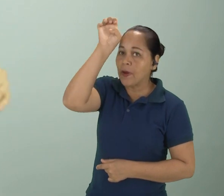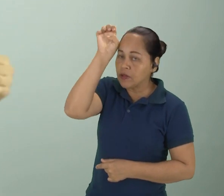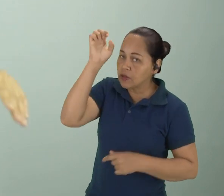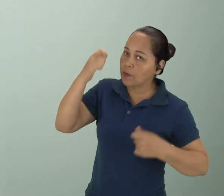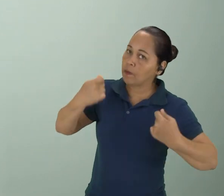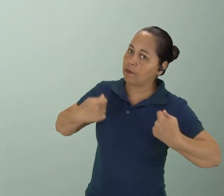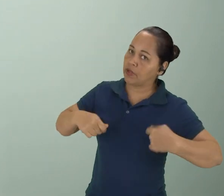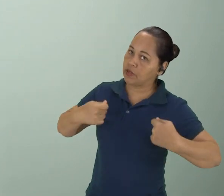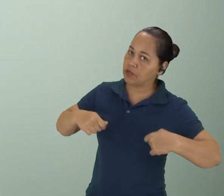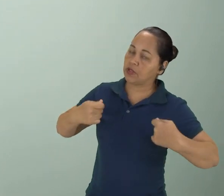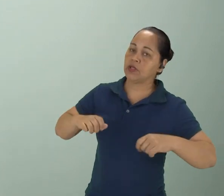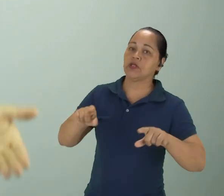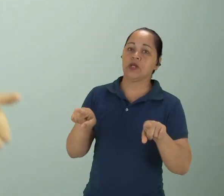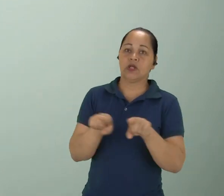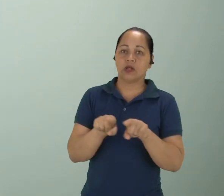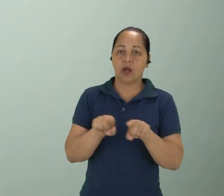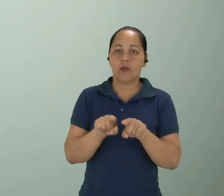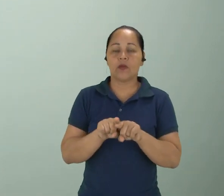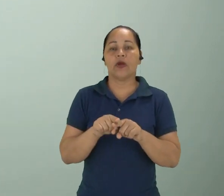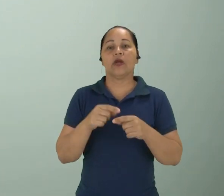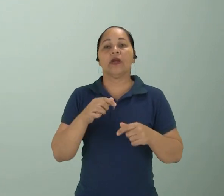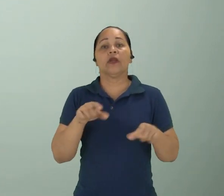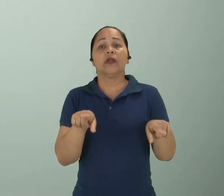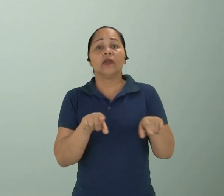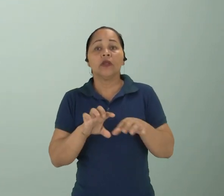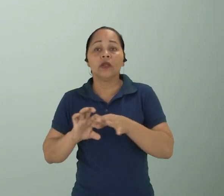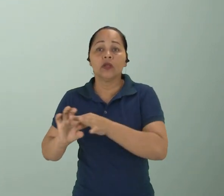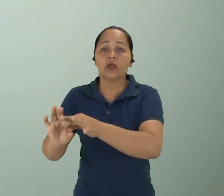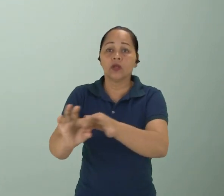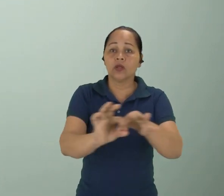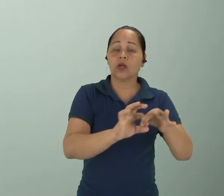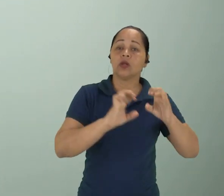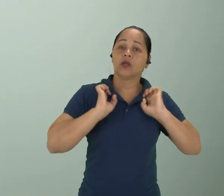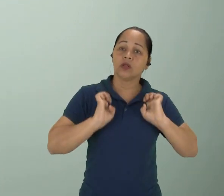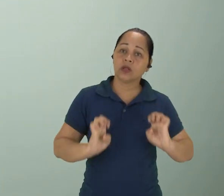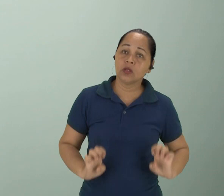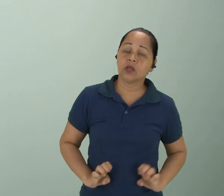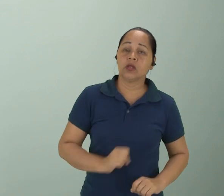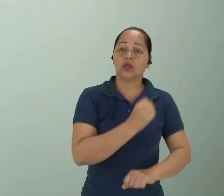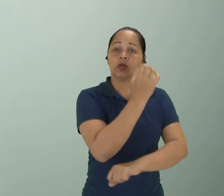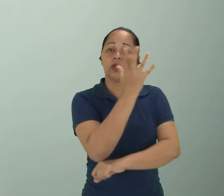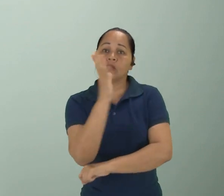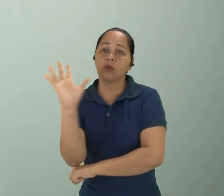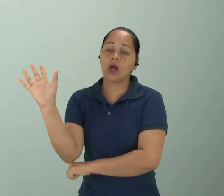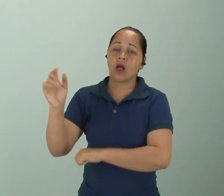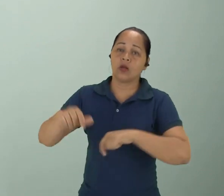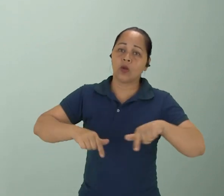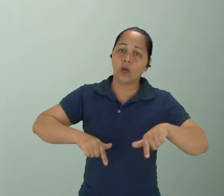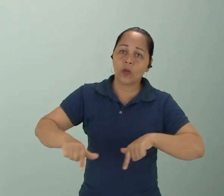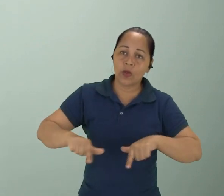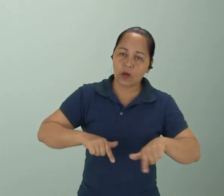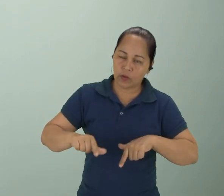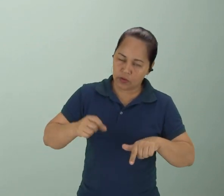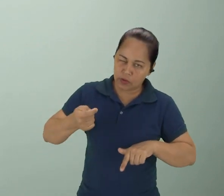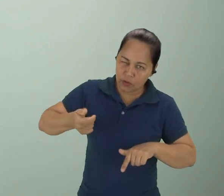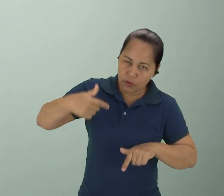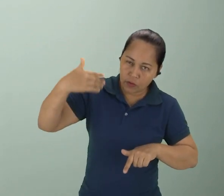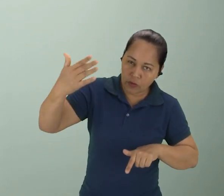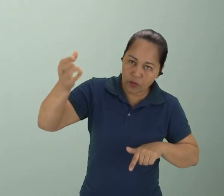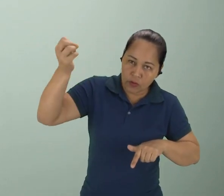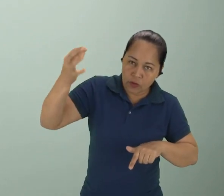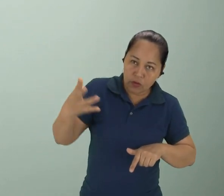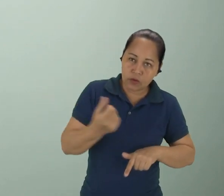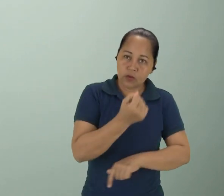processo de produção quais foram as relações de trabalho conservação ambiental que é o nosso próximo tema daqui a